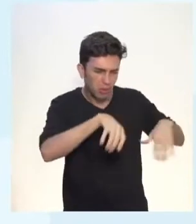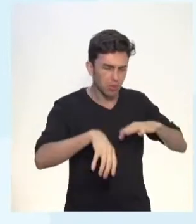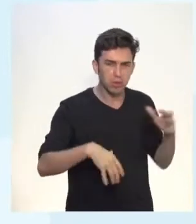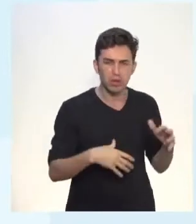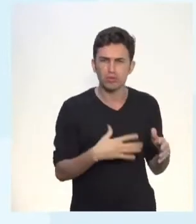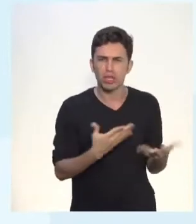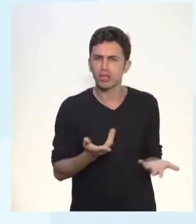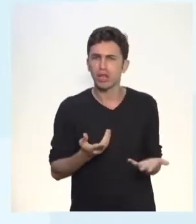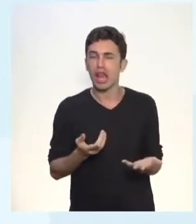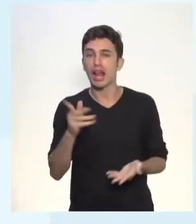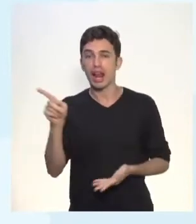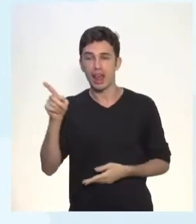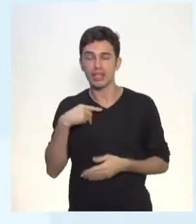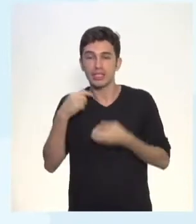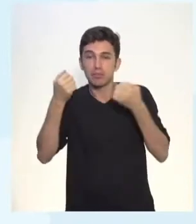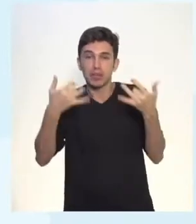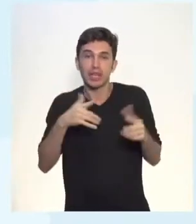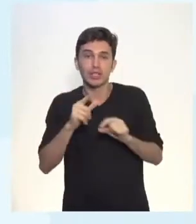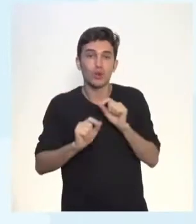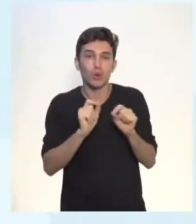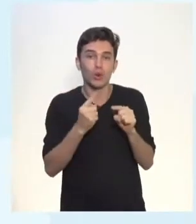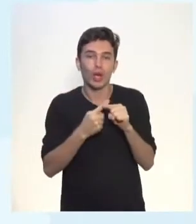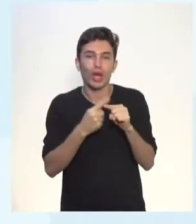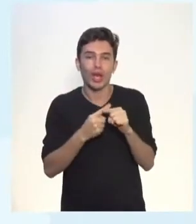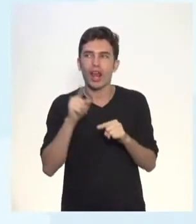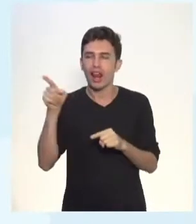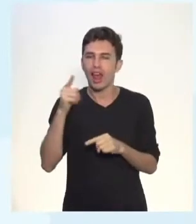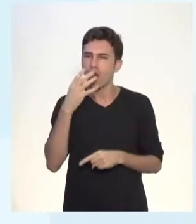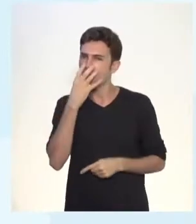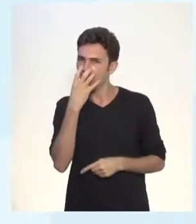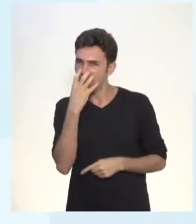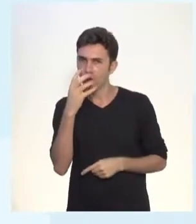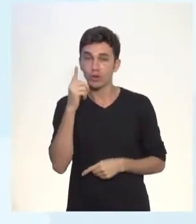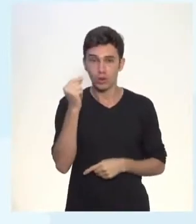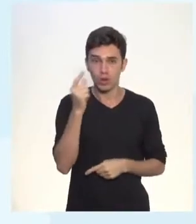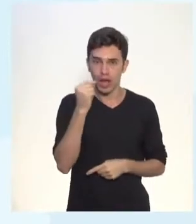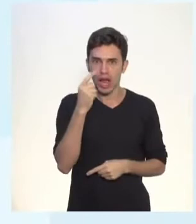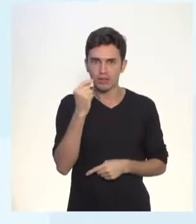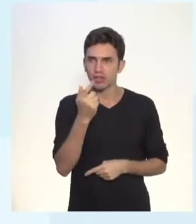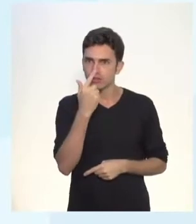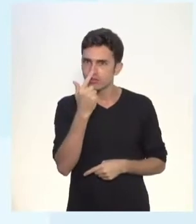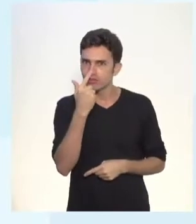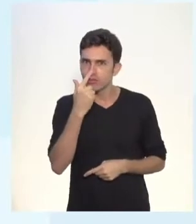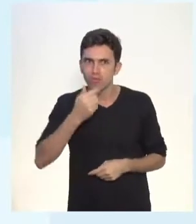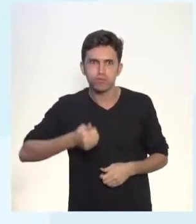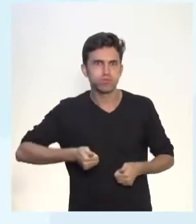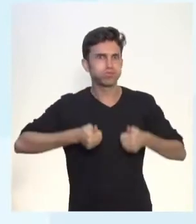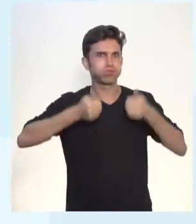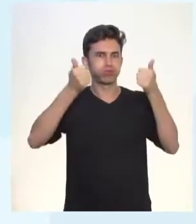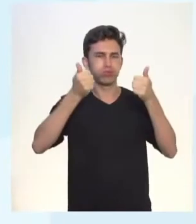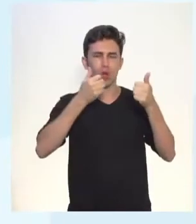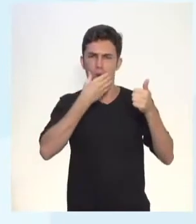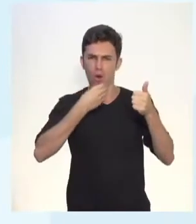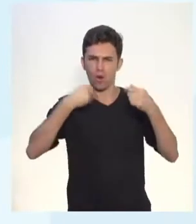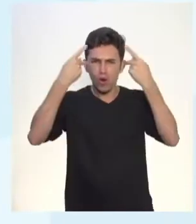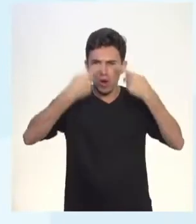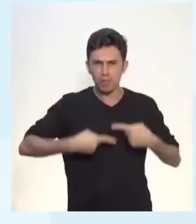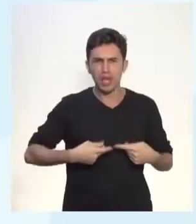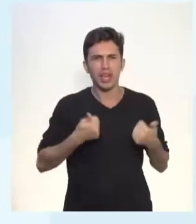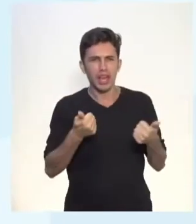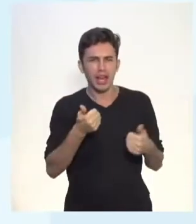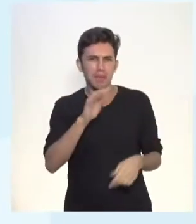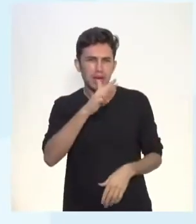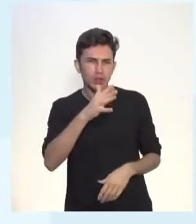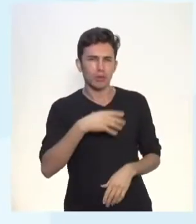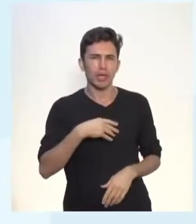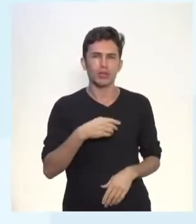ocorre porque os cães e gatos têm um olfato mais aguçado do que dos seres humanos. Os cães possuem um olfato apurado em